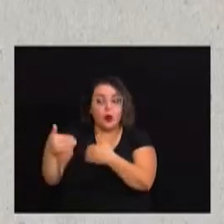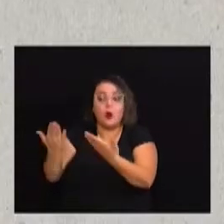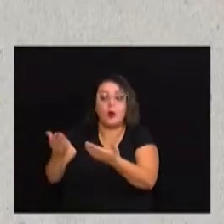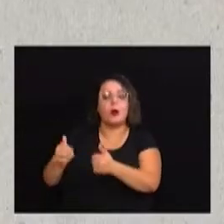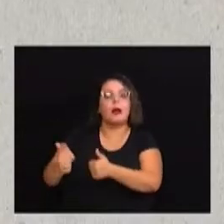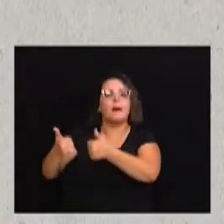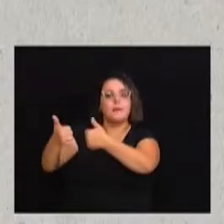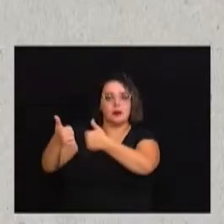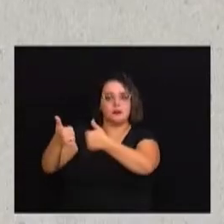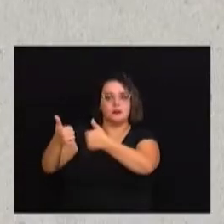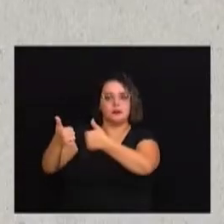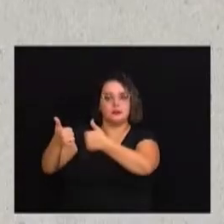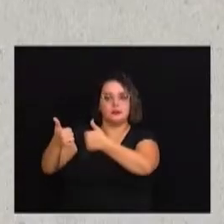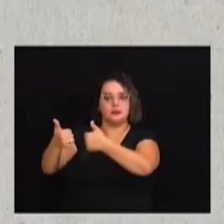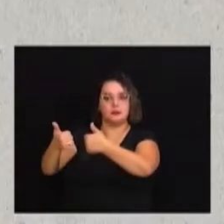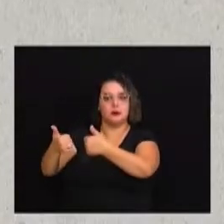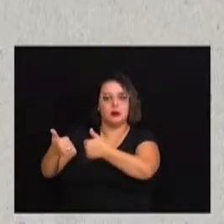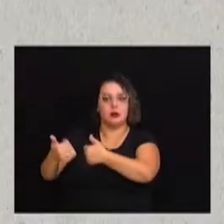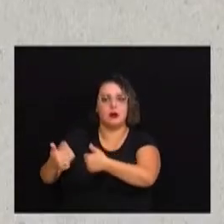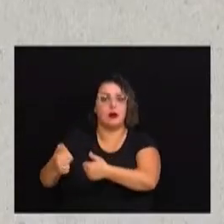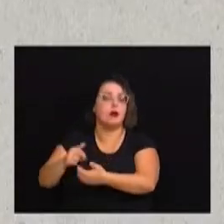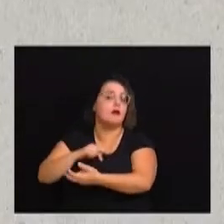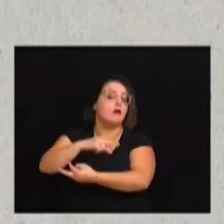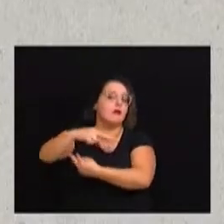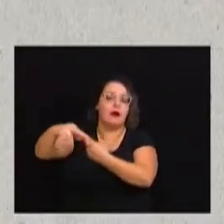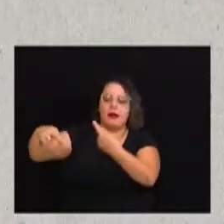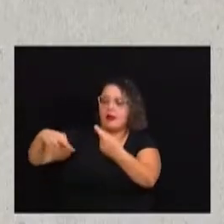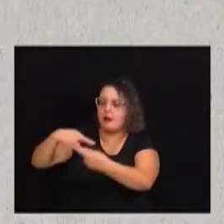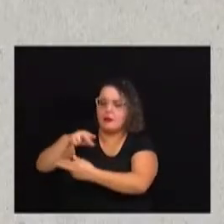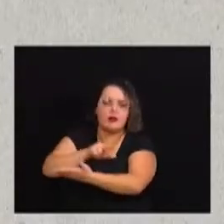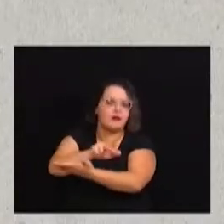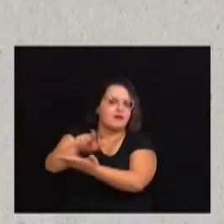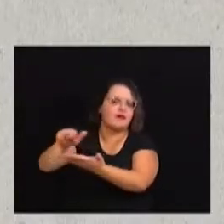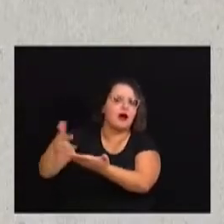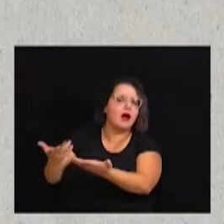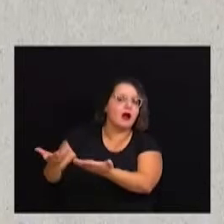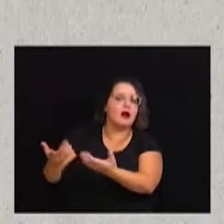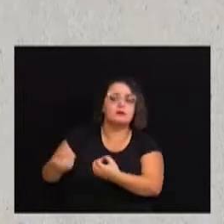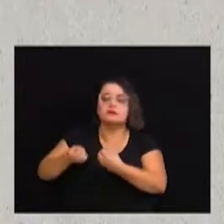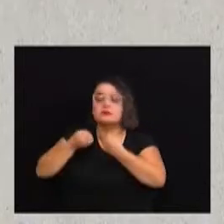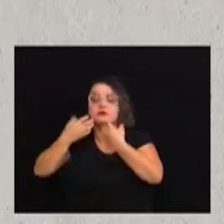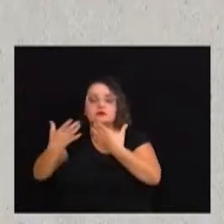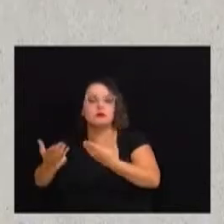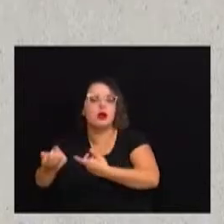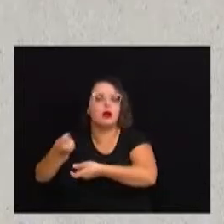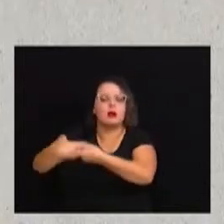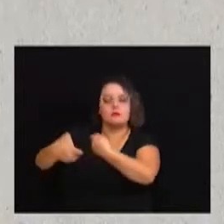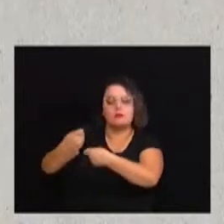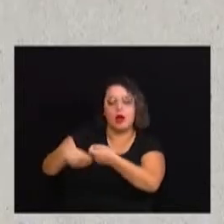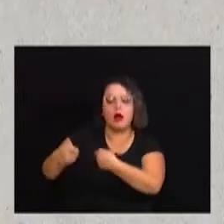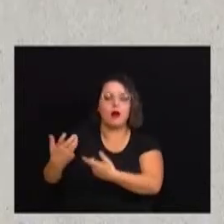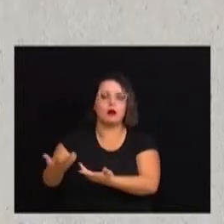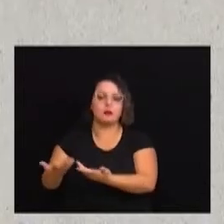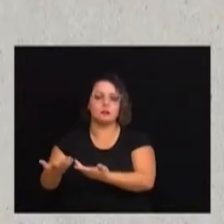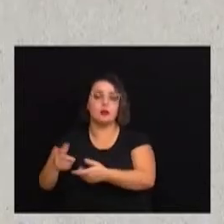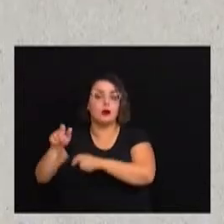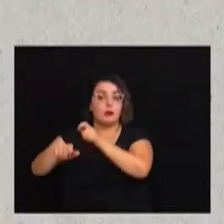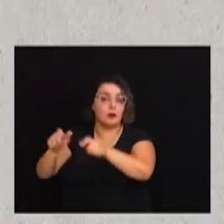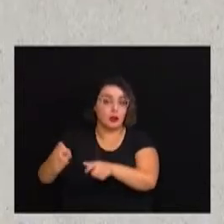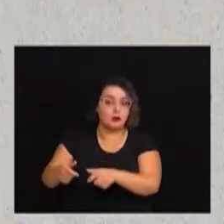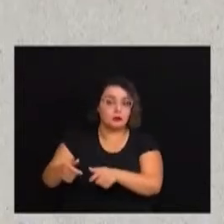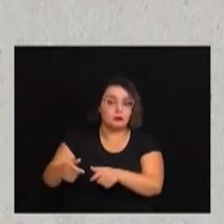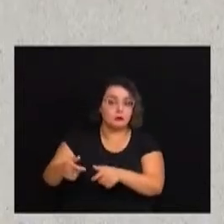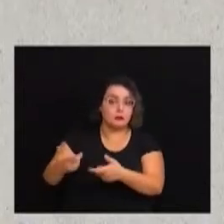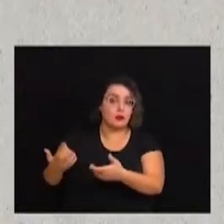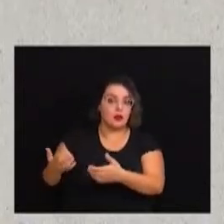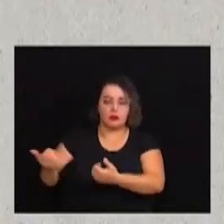qual é o ponto positivo do gastador? Ele costuma ter muitos relacionamentos, ele costuma se dar muito bem em negociações, então são pessoas que se